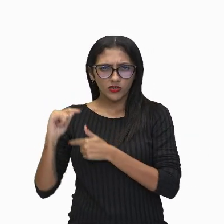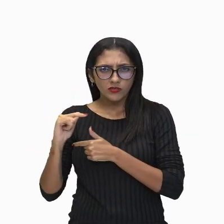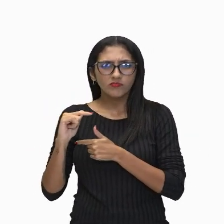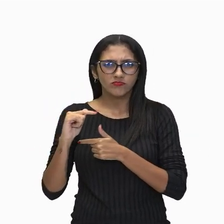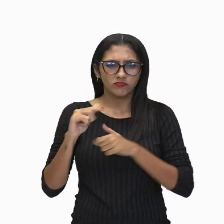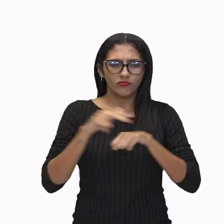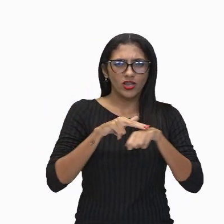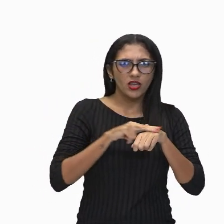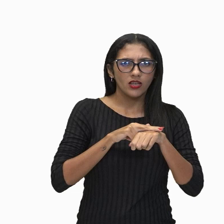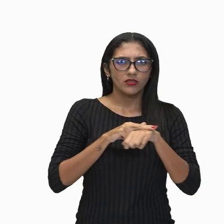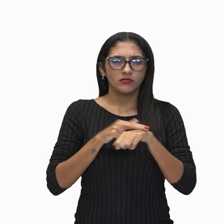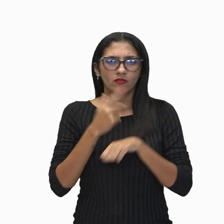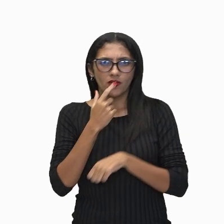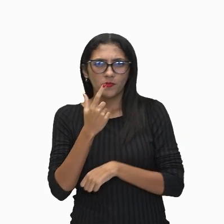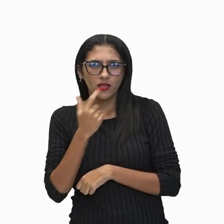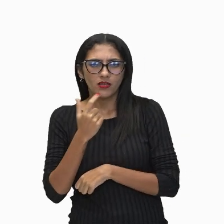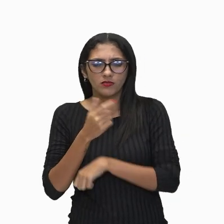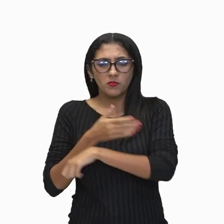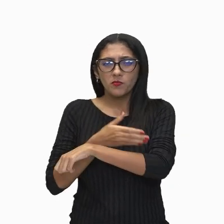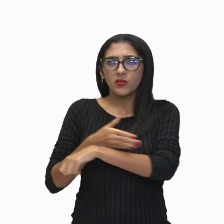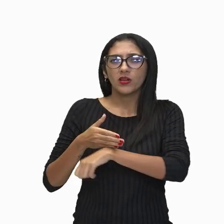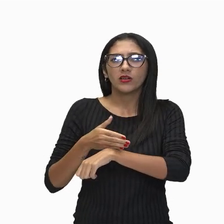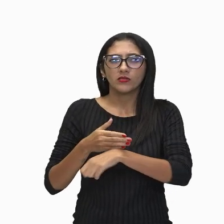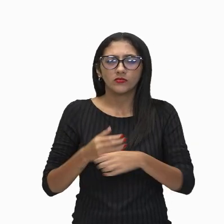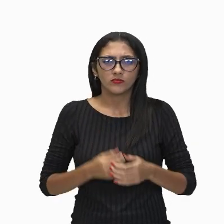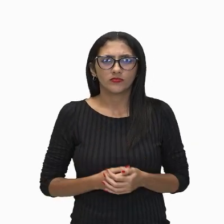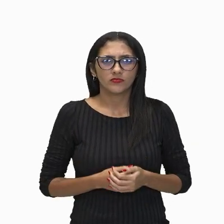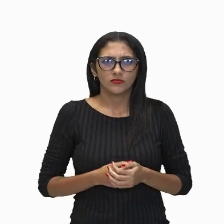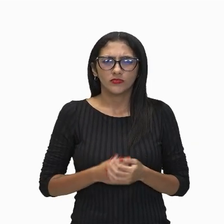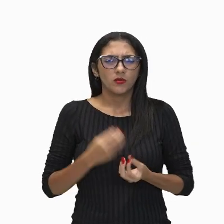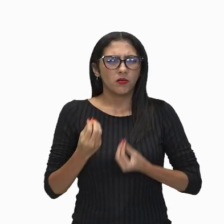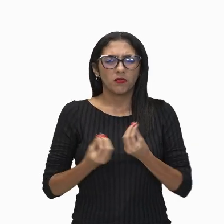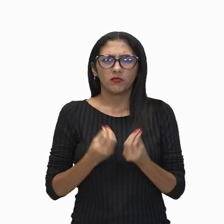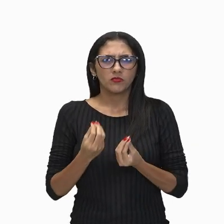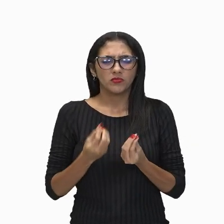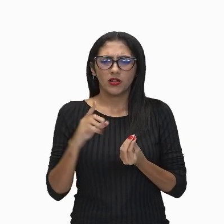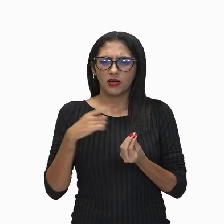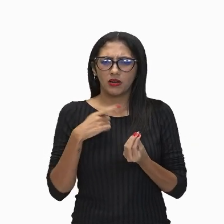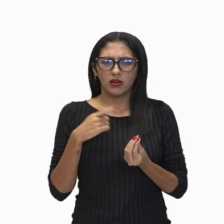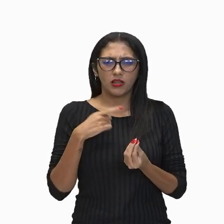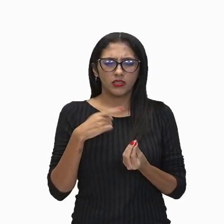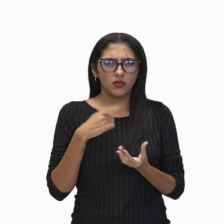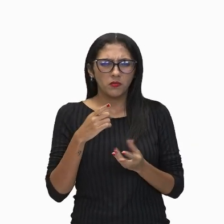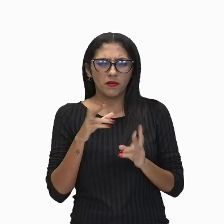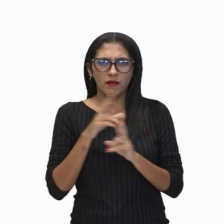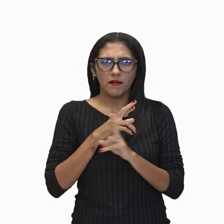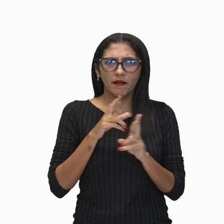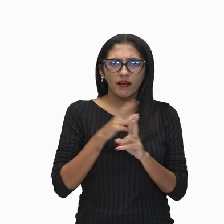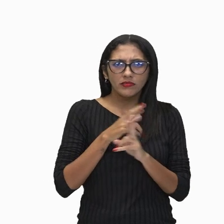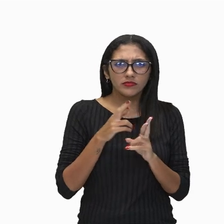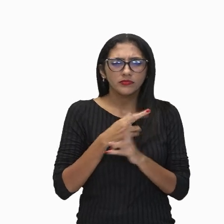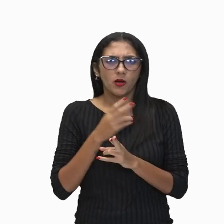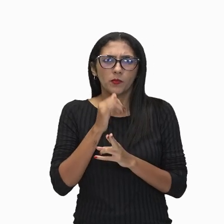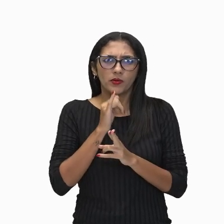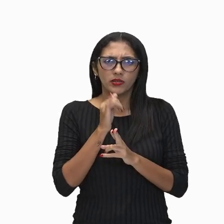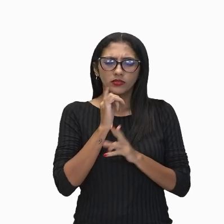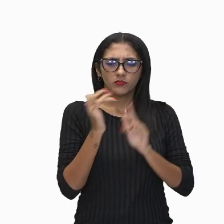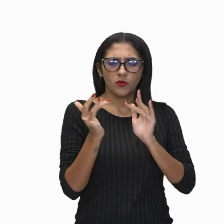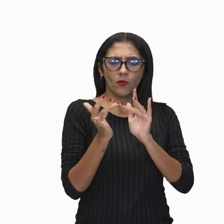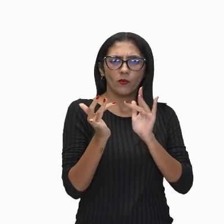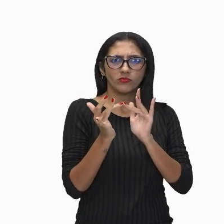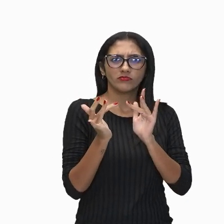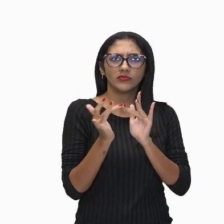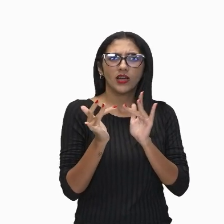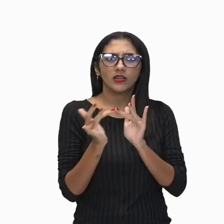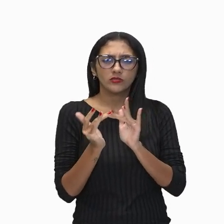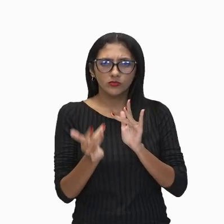branco. O visitante penetra no poema e vai retirando um cubo de dentro do outro até encontrar enterrada a